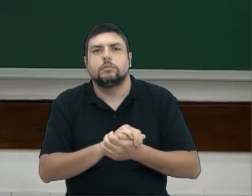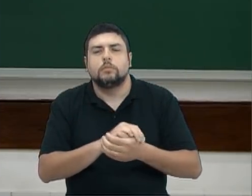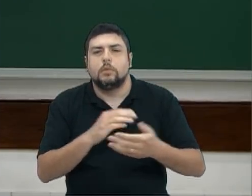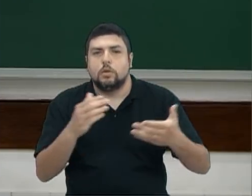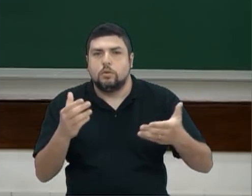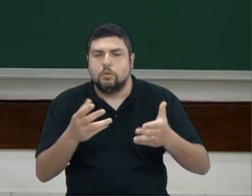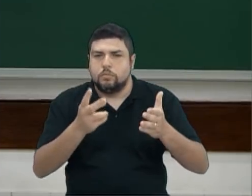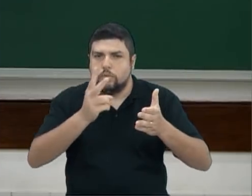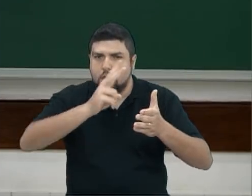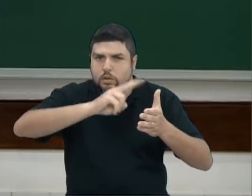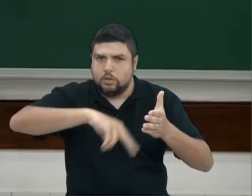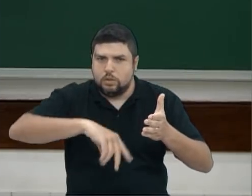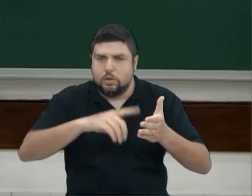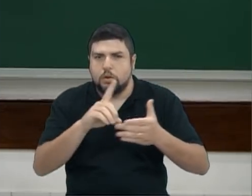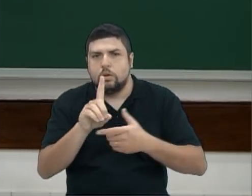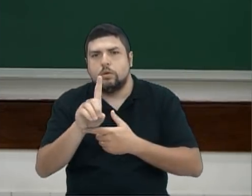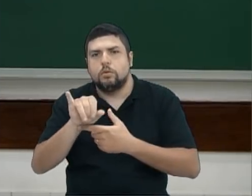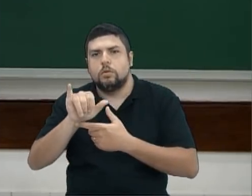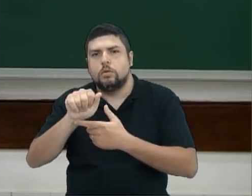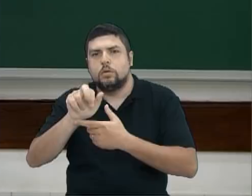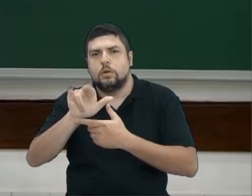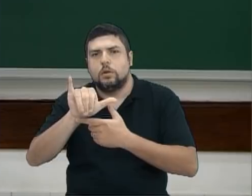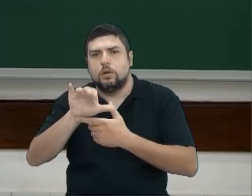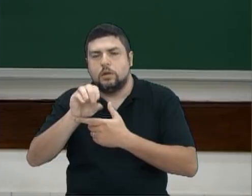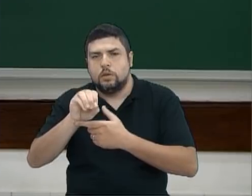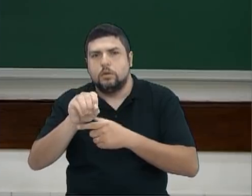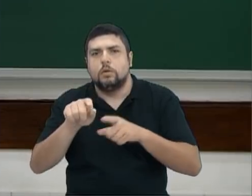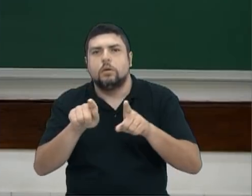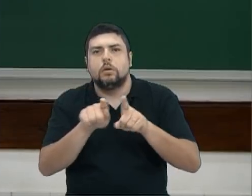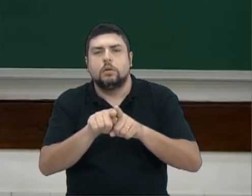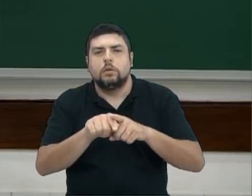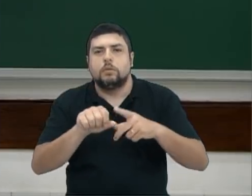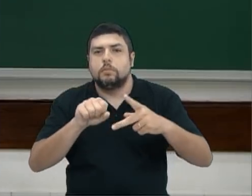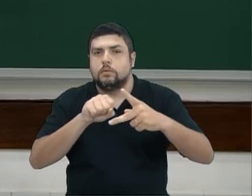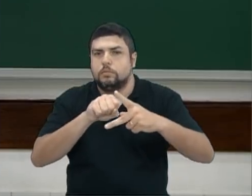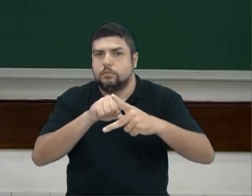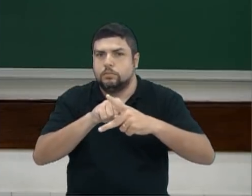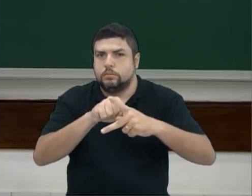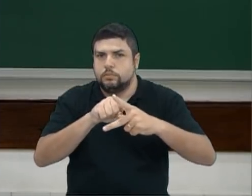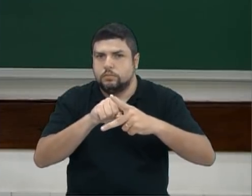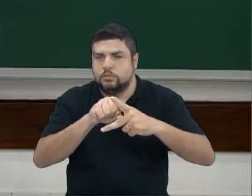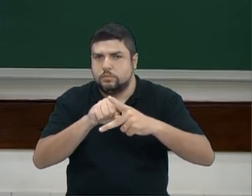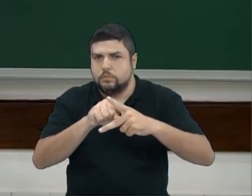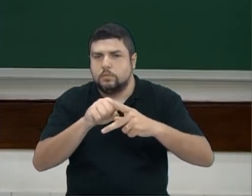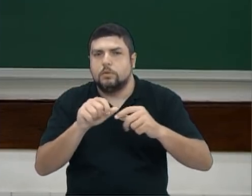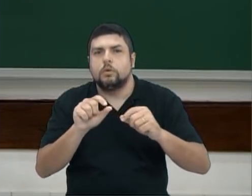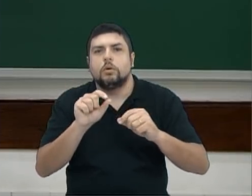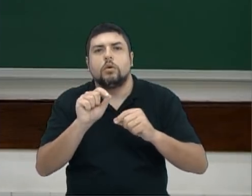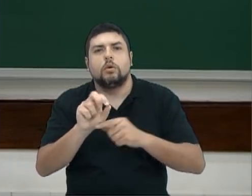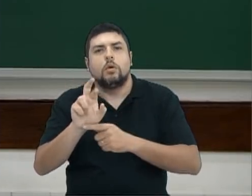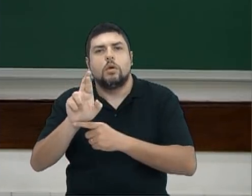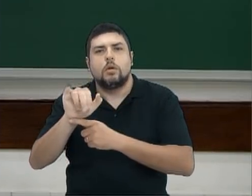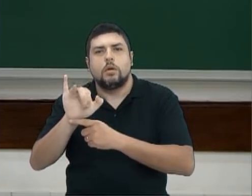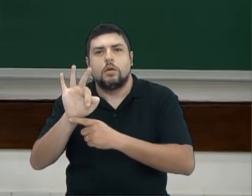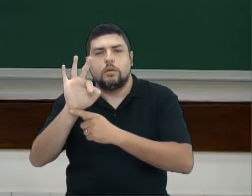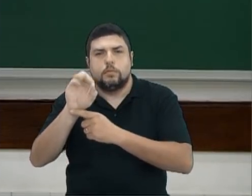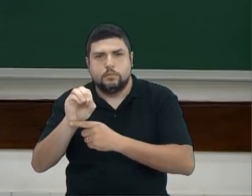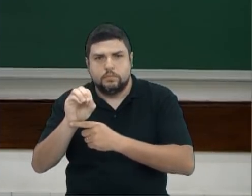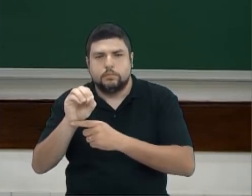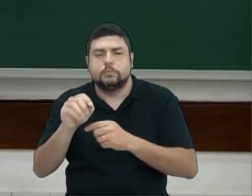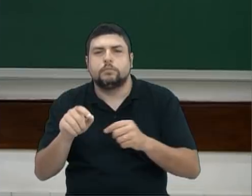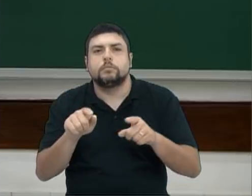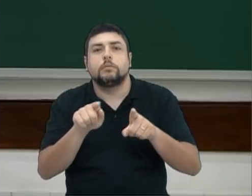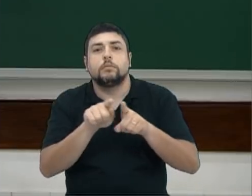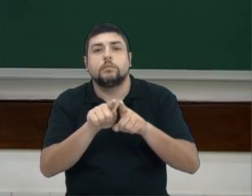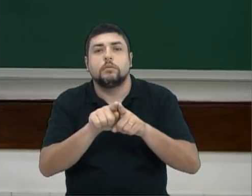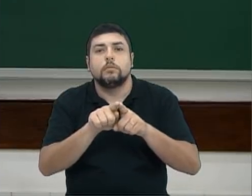diário, pronomes pessoais, vamos trabalhar um tipo de pronome específico, que é o caso reto, e também as pessoas